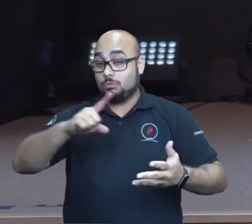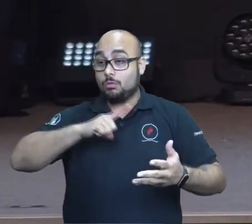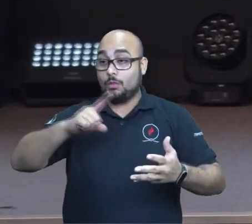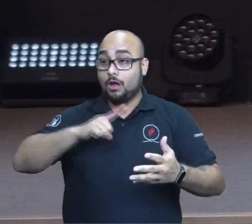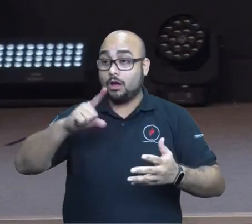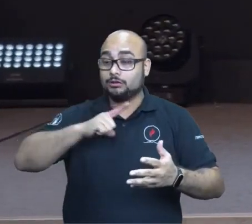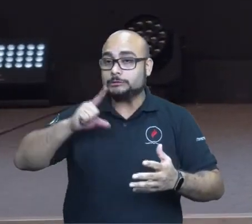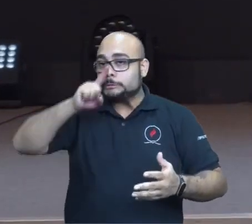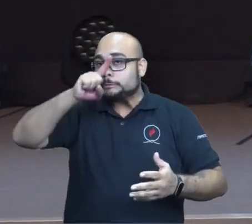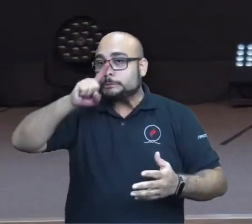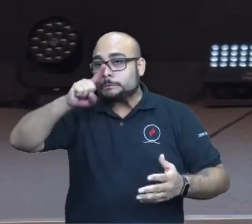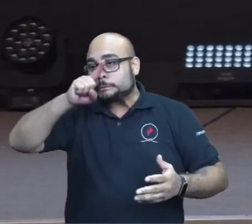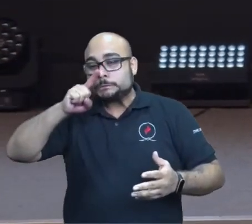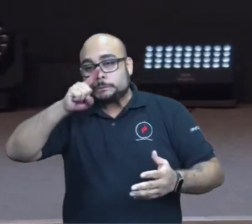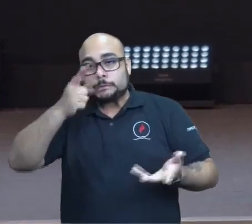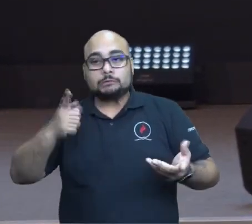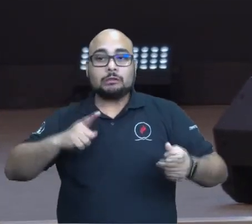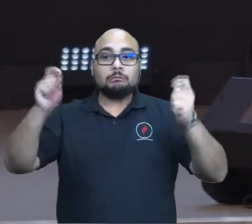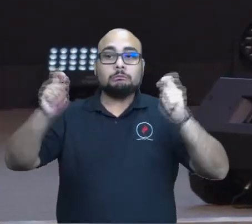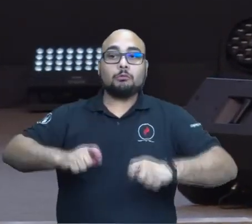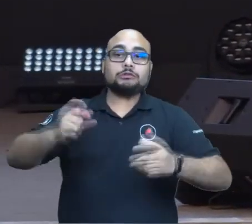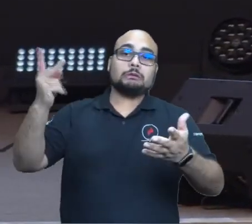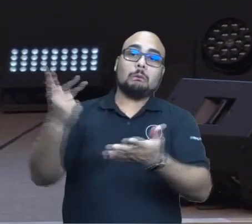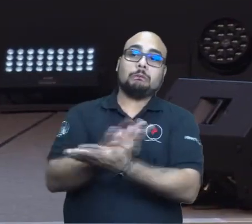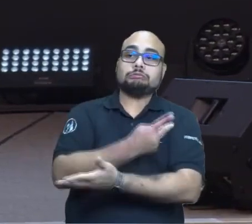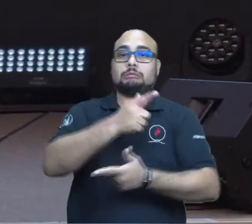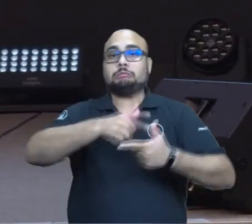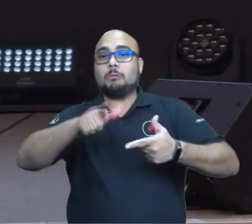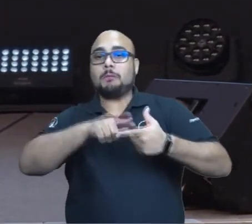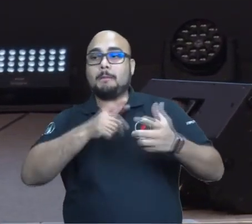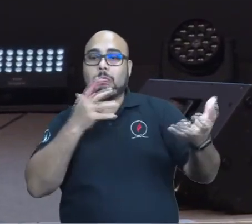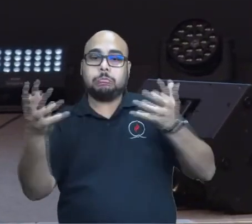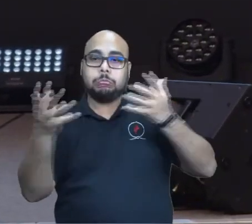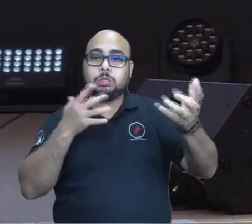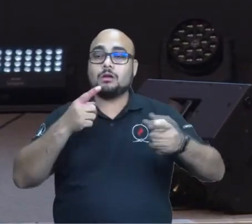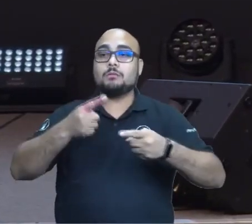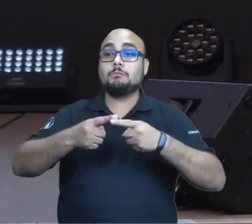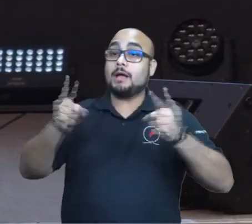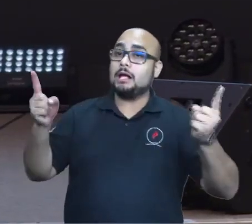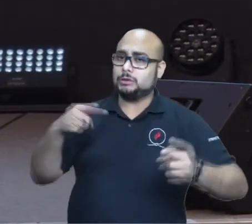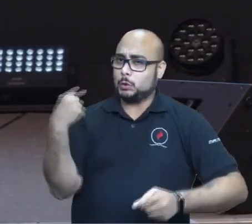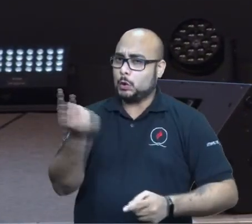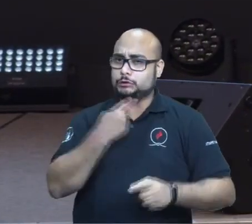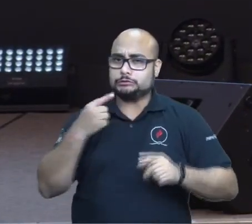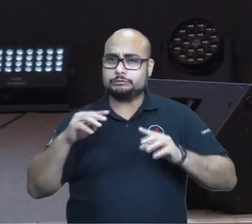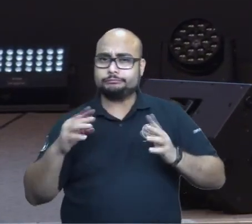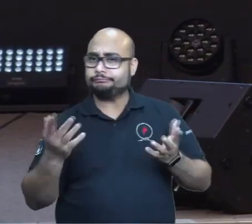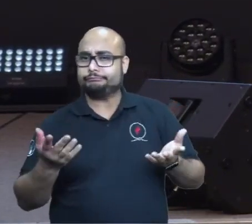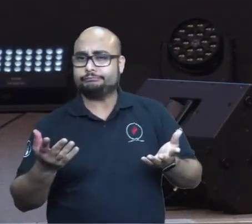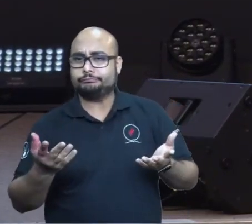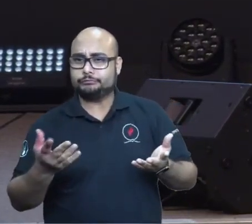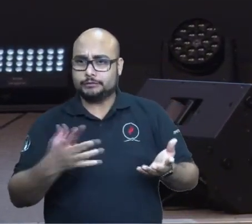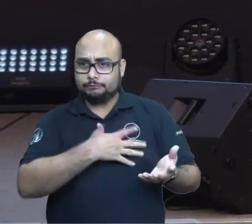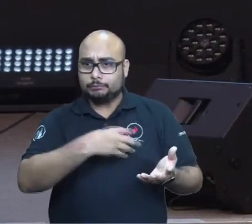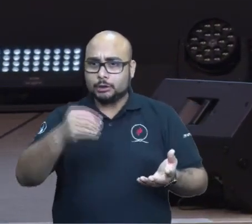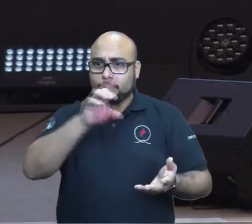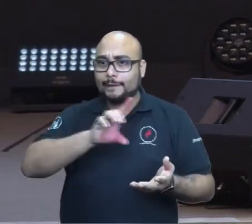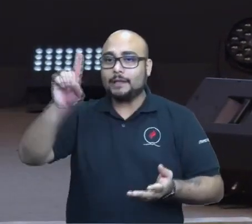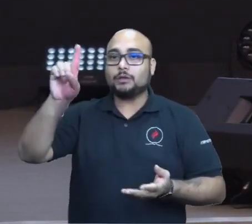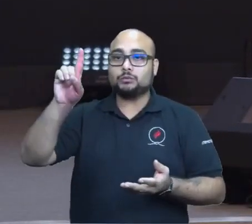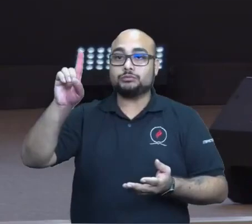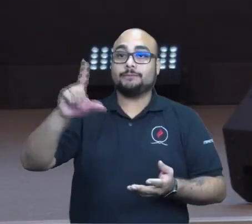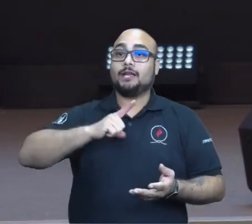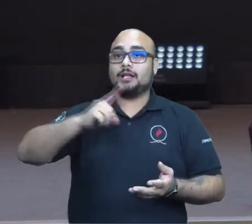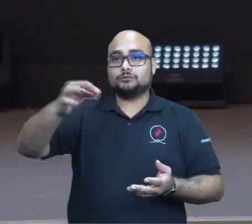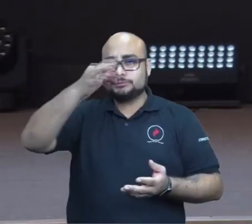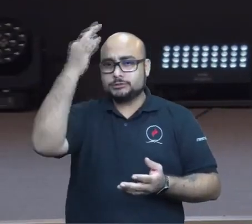uma incidência maior mas não por isso nós que somos filhos da luz que temos o espírito de